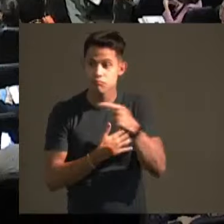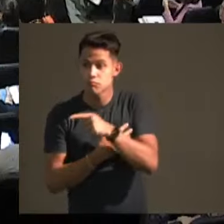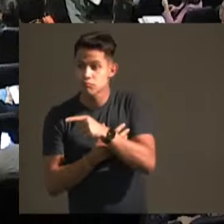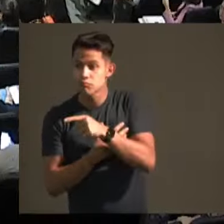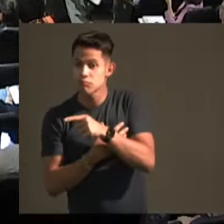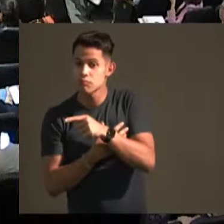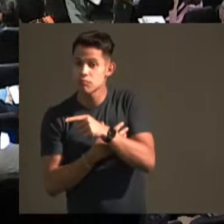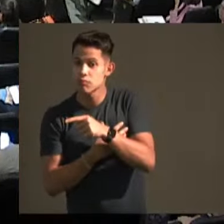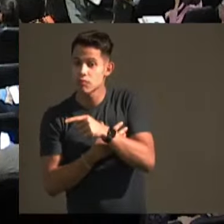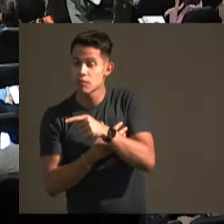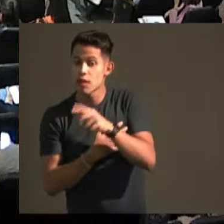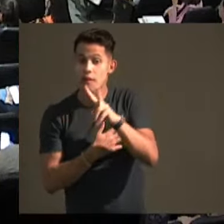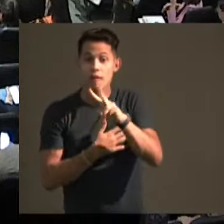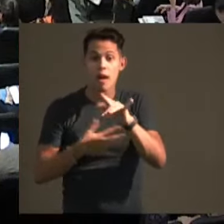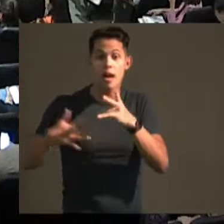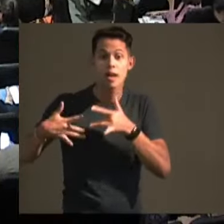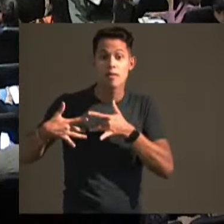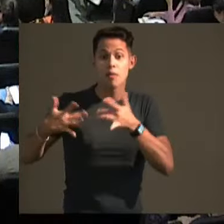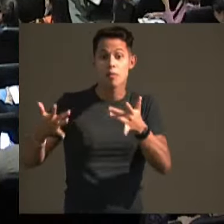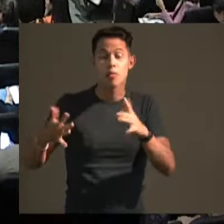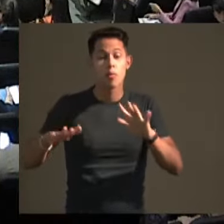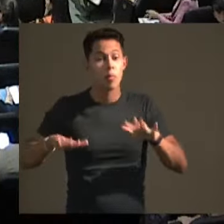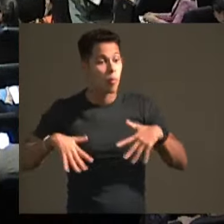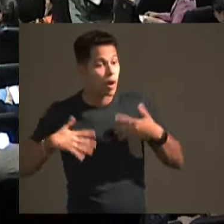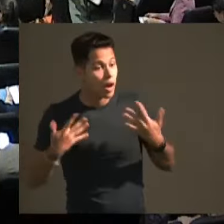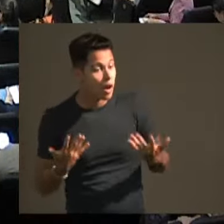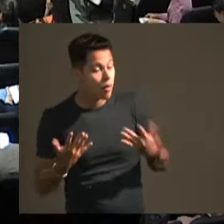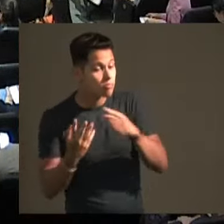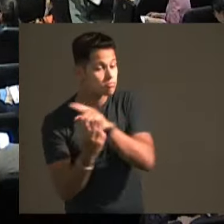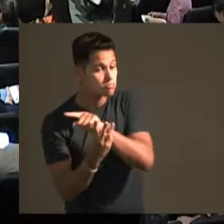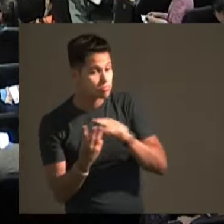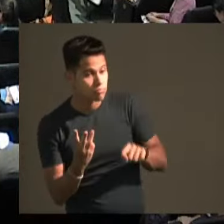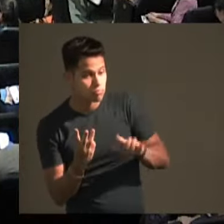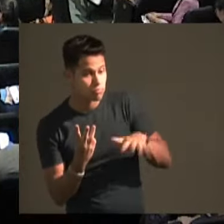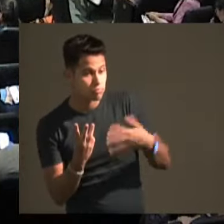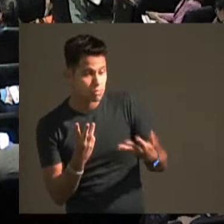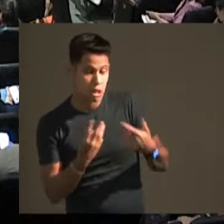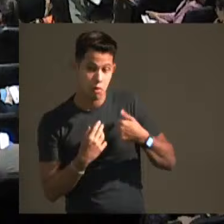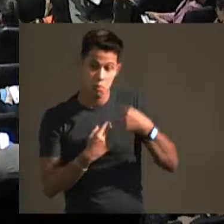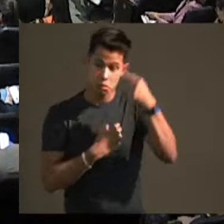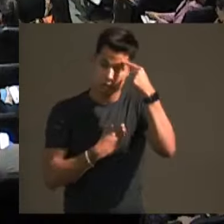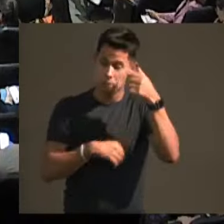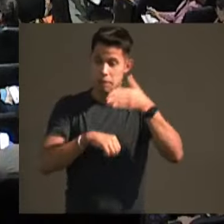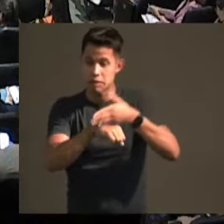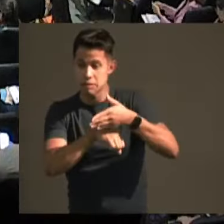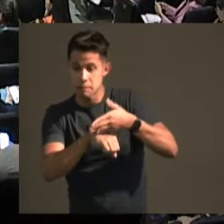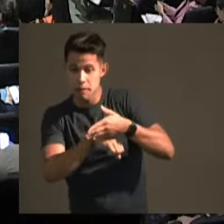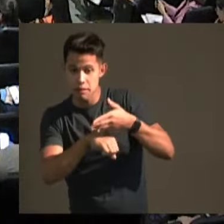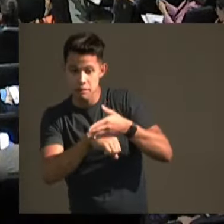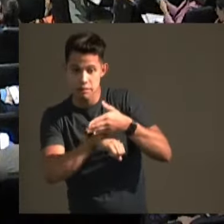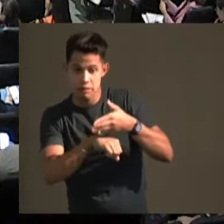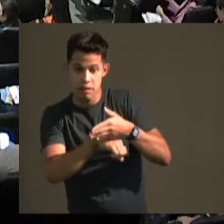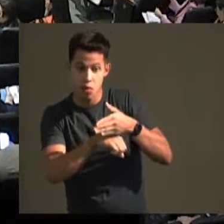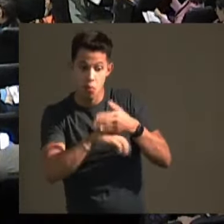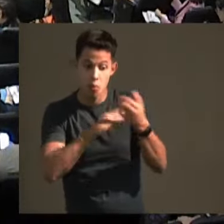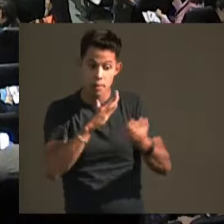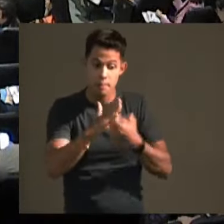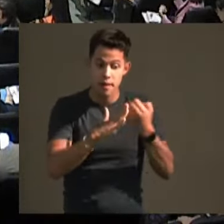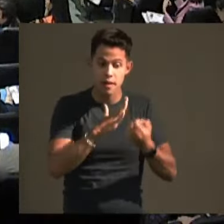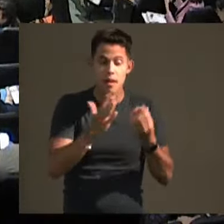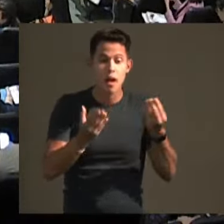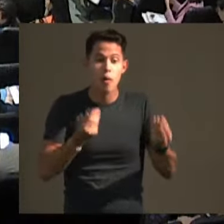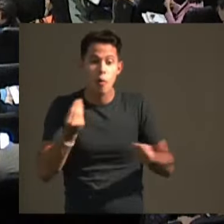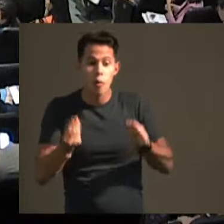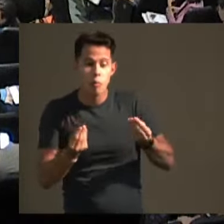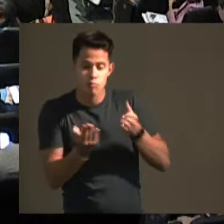de voluntariado, que eu vi ali a ideia de repente, a participação com as empresas. Isso já é